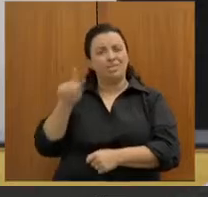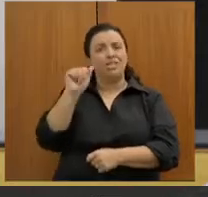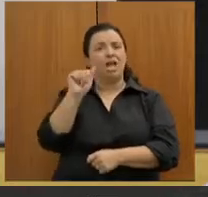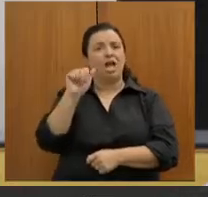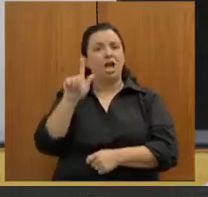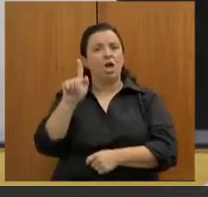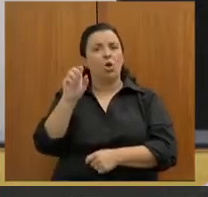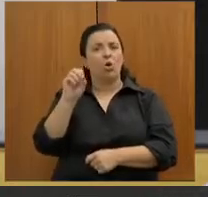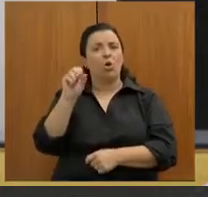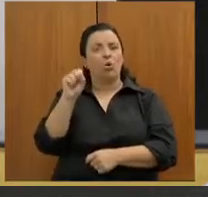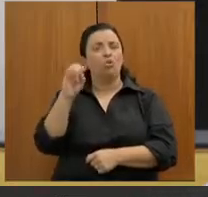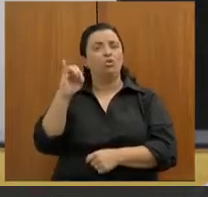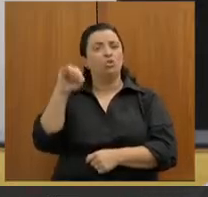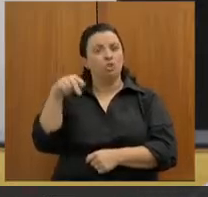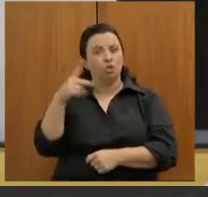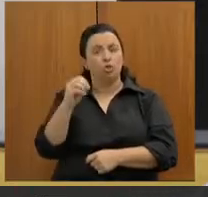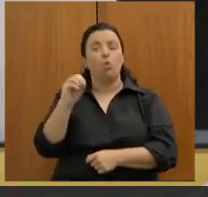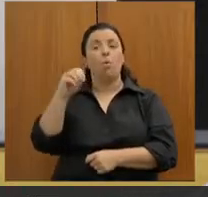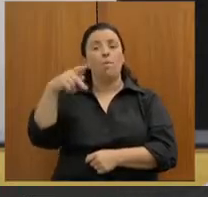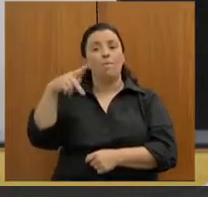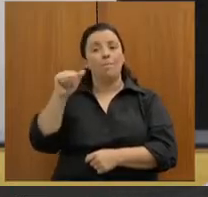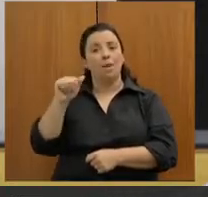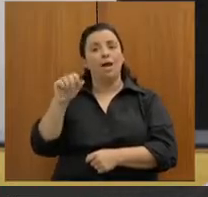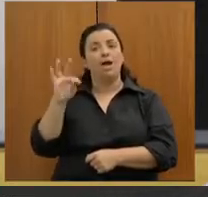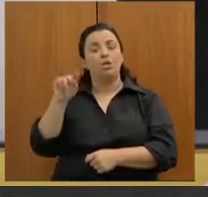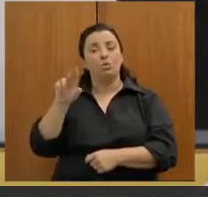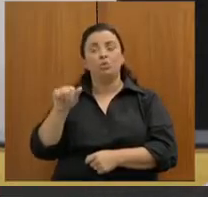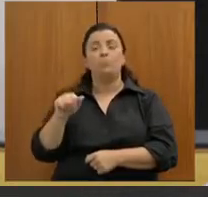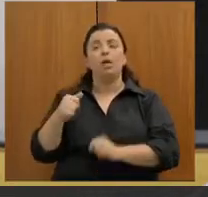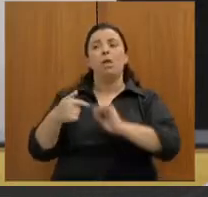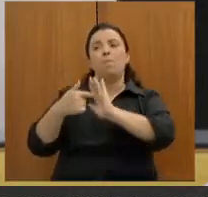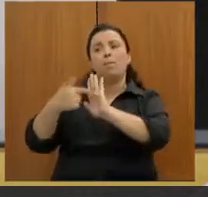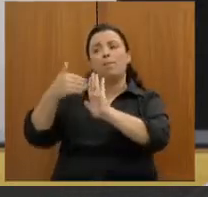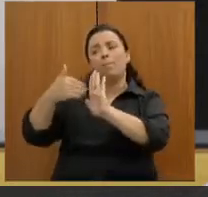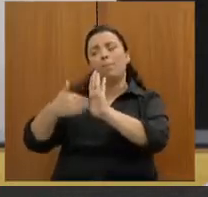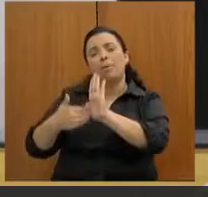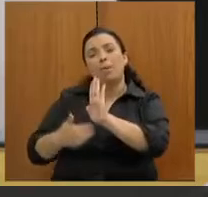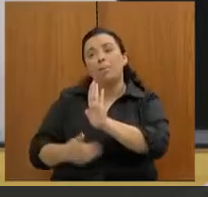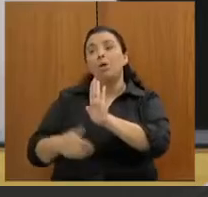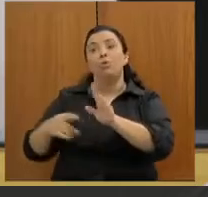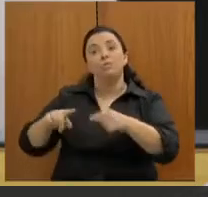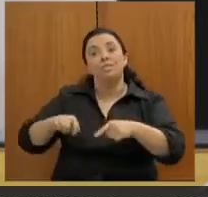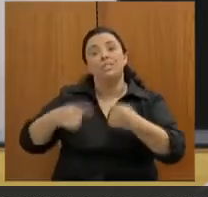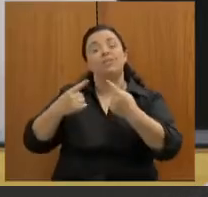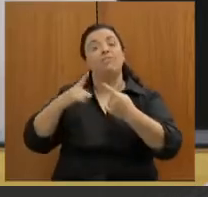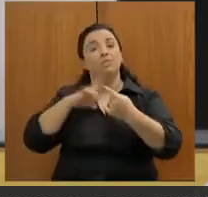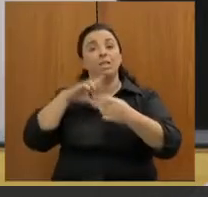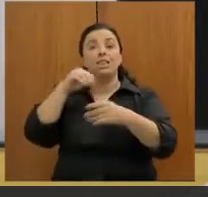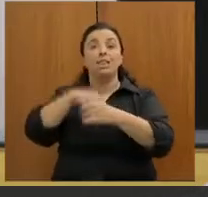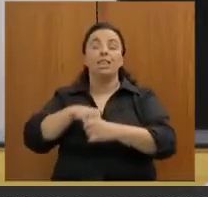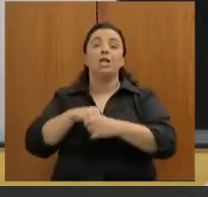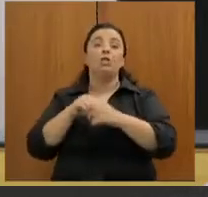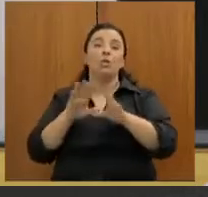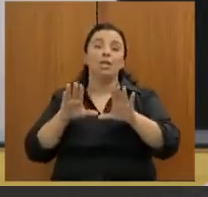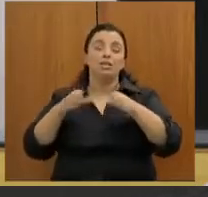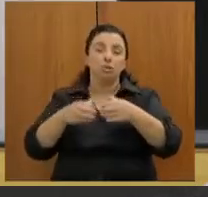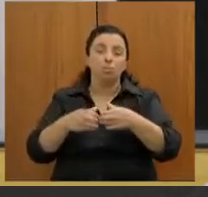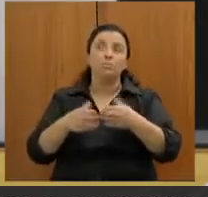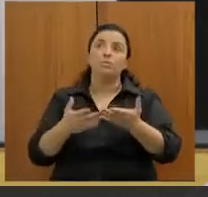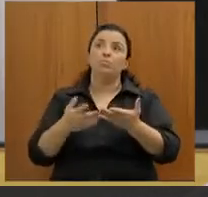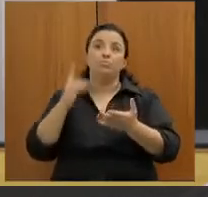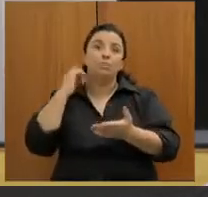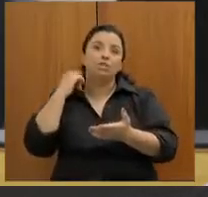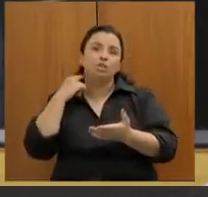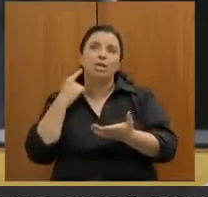para ele os desafios e no imensos que temos nesta pauta em Minas Gerais no Brasil e também no